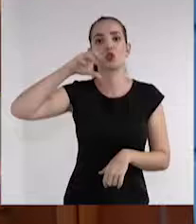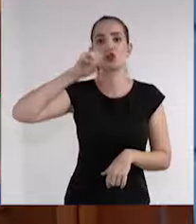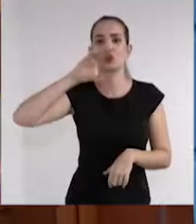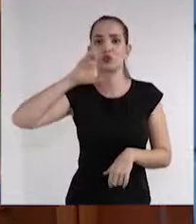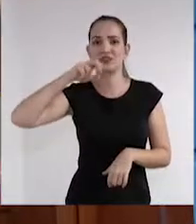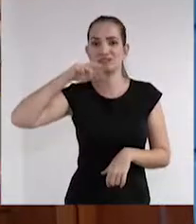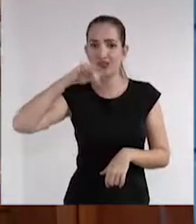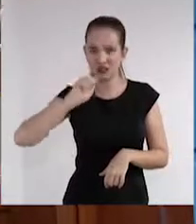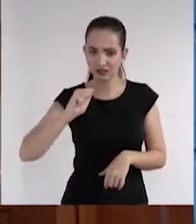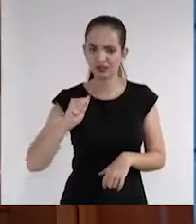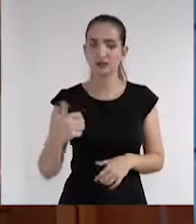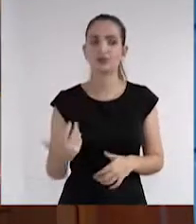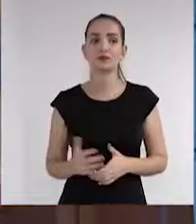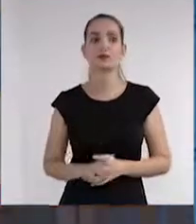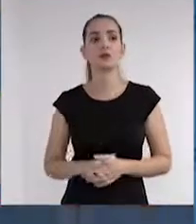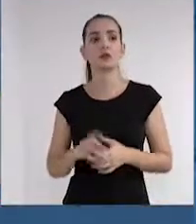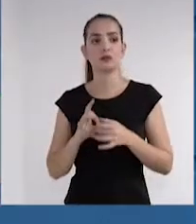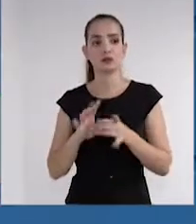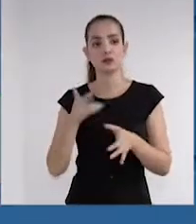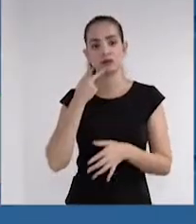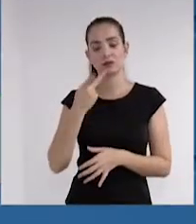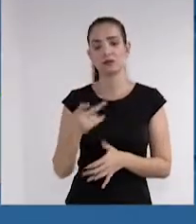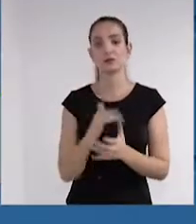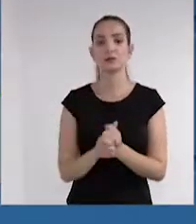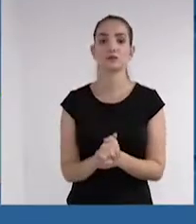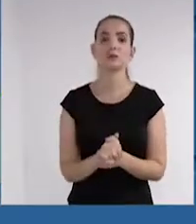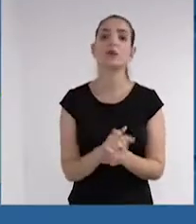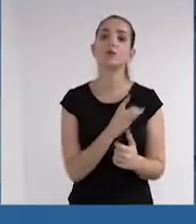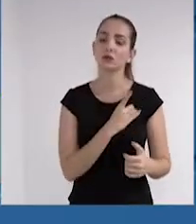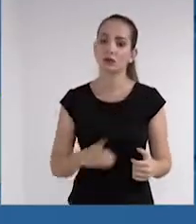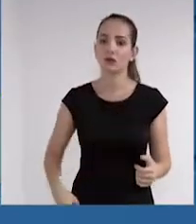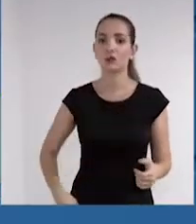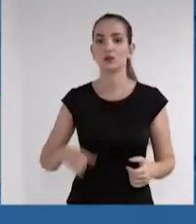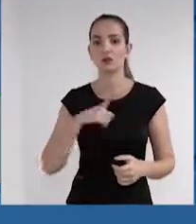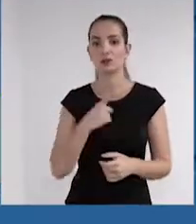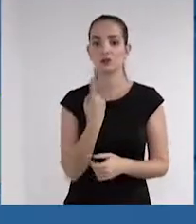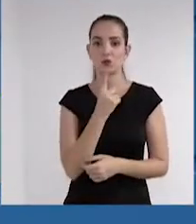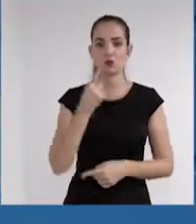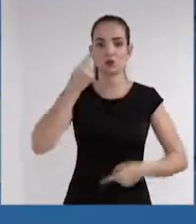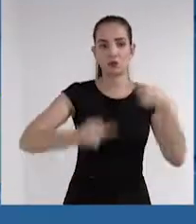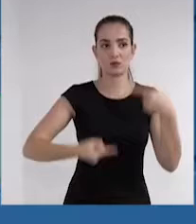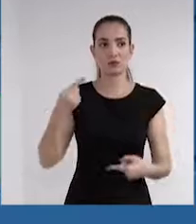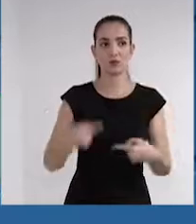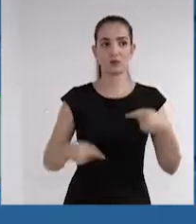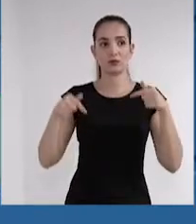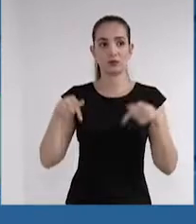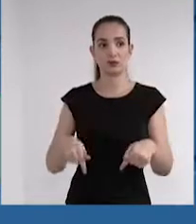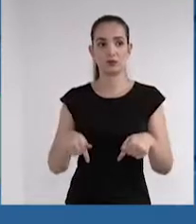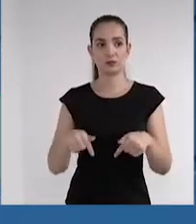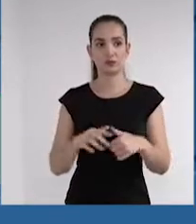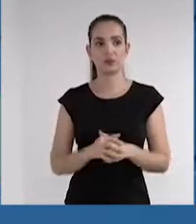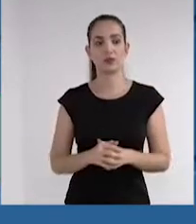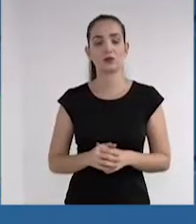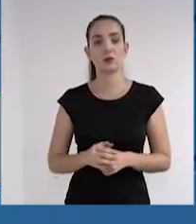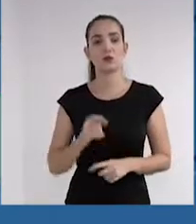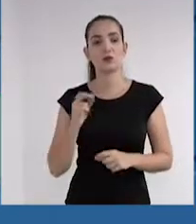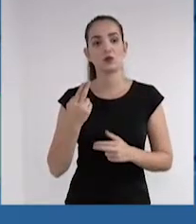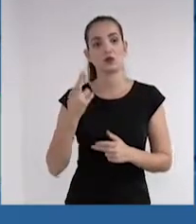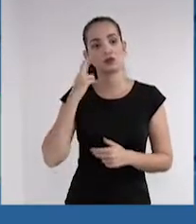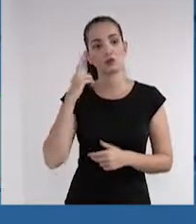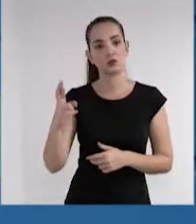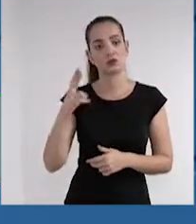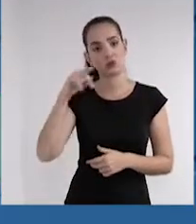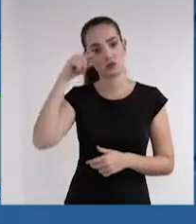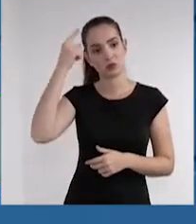nossa. Deputado Cabal. Permito a Vossa Excelência. Não, deputado, exatamente. Tem um debate aqui que talvez não caiba em relação à questão do seu Zé.